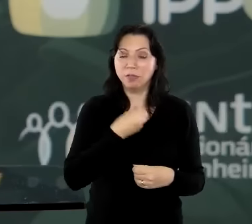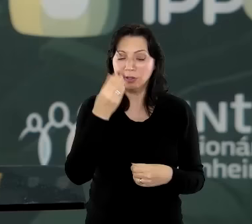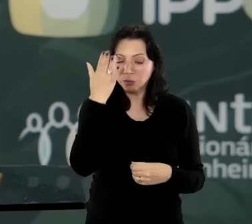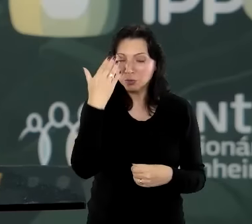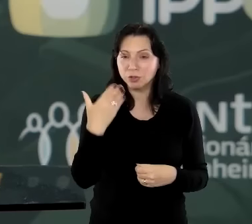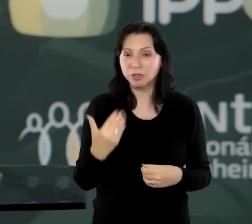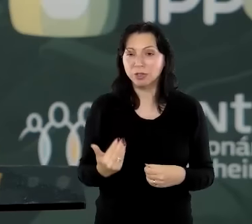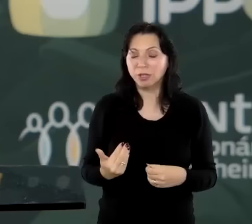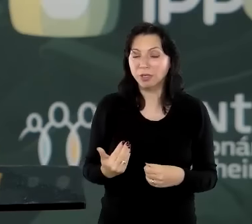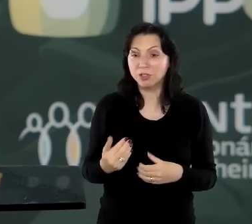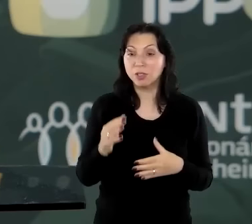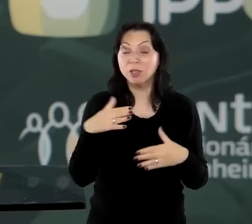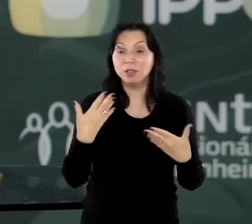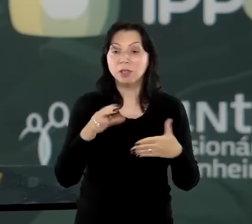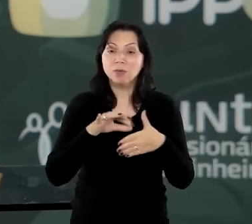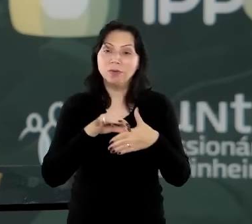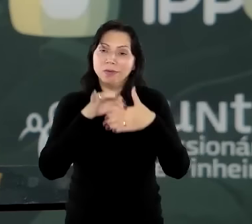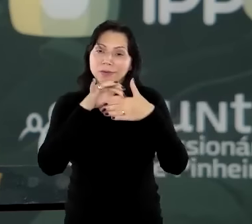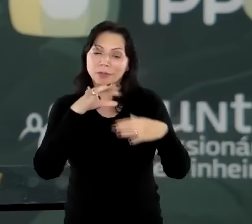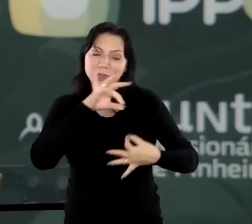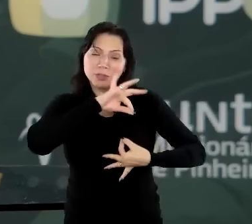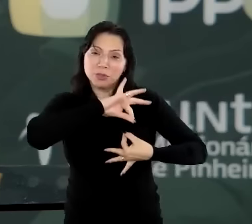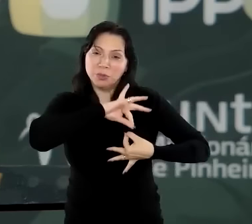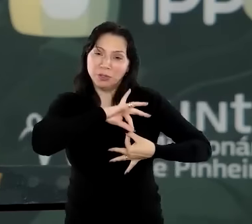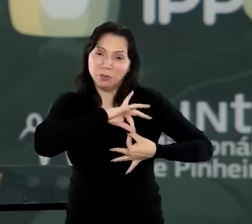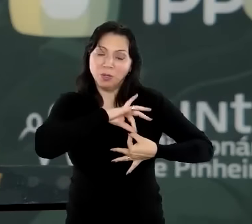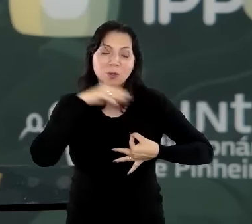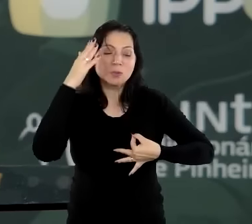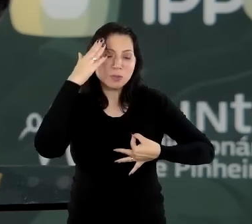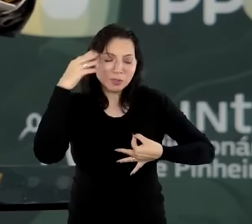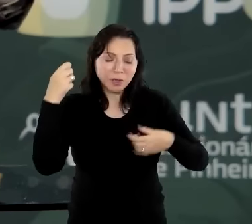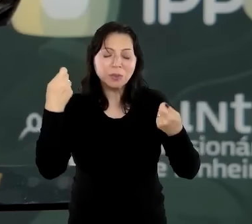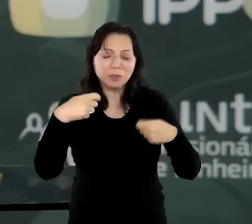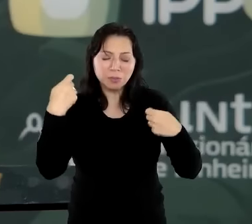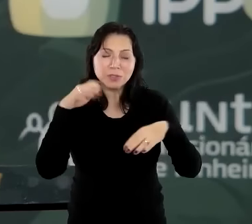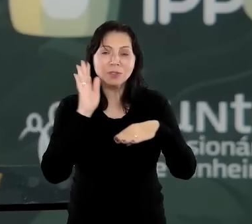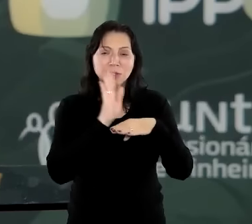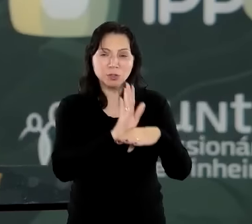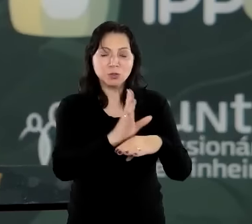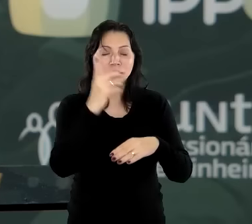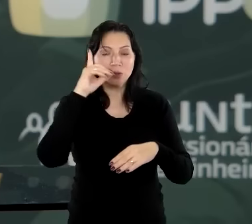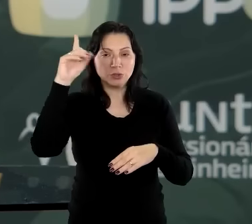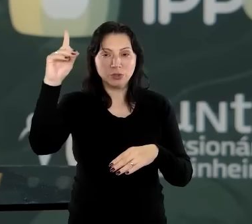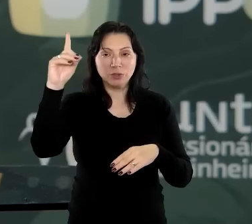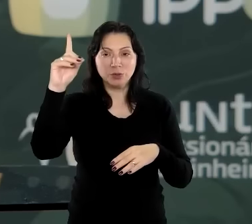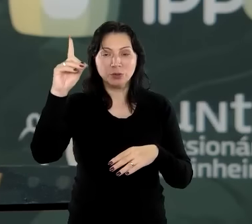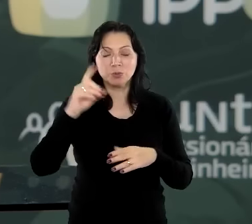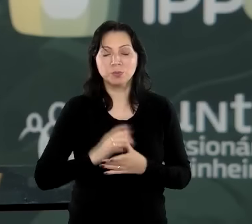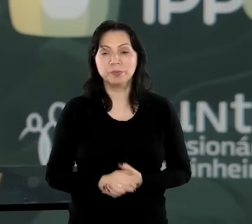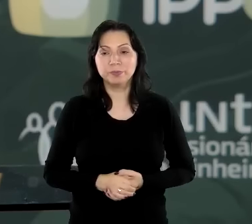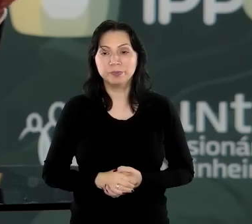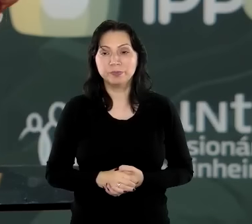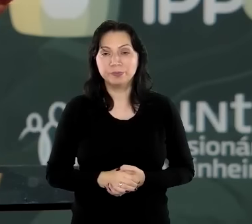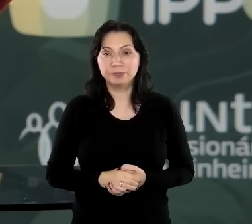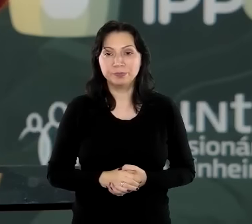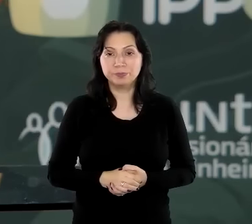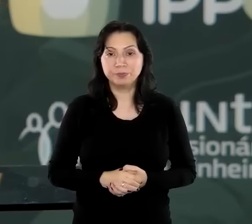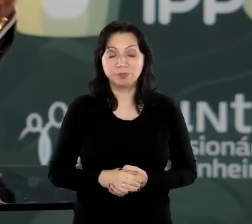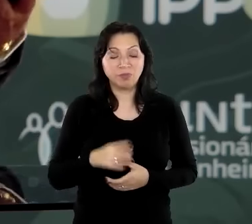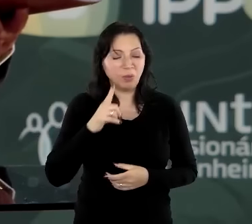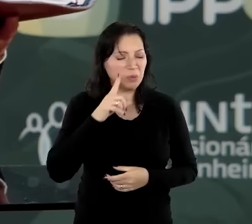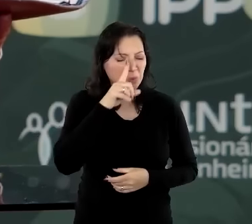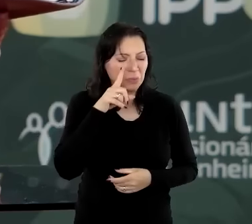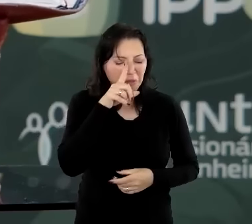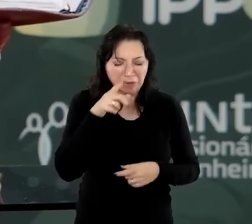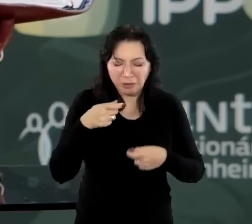espiritual, é aquela que reconhece a necessidade da ajuda de Deus para continuar pastoreando. Os perigos são maiores,